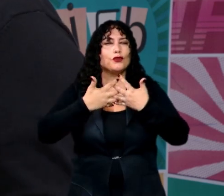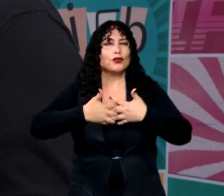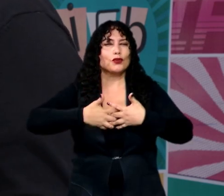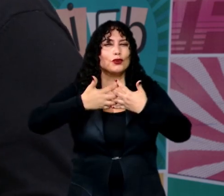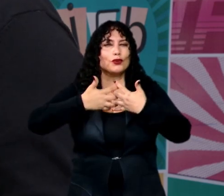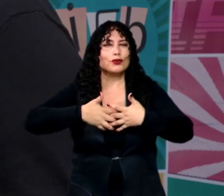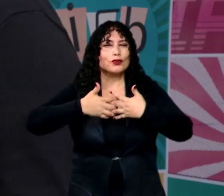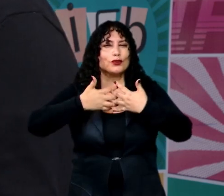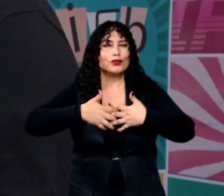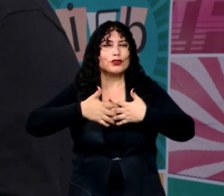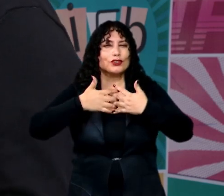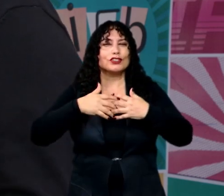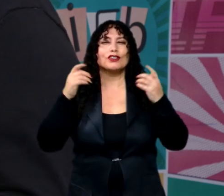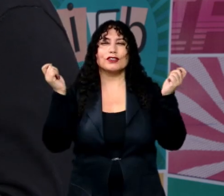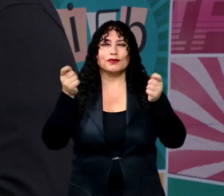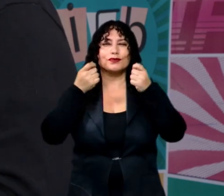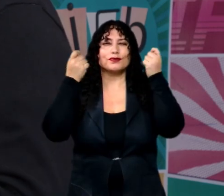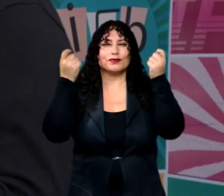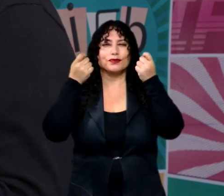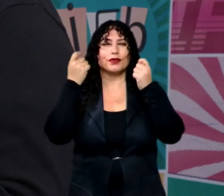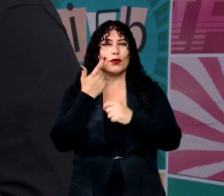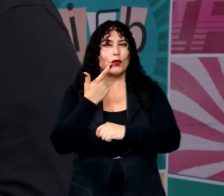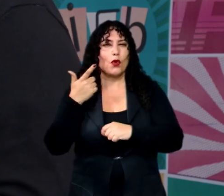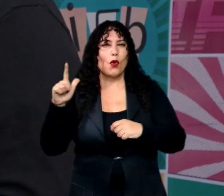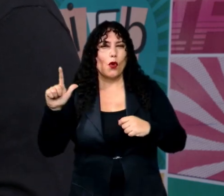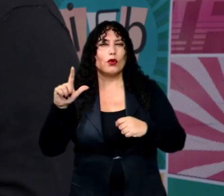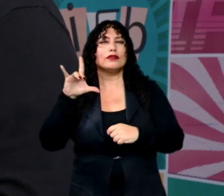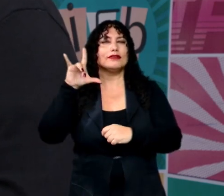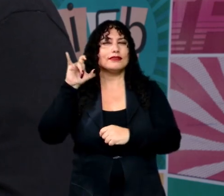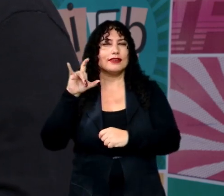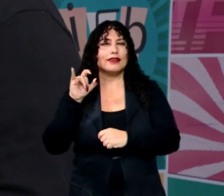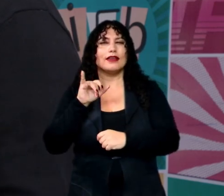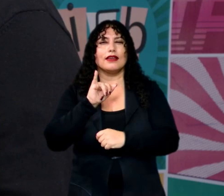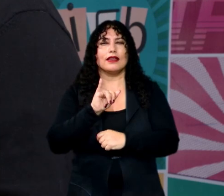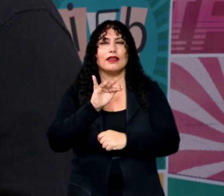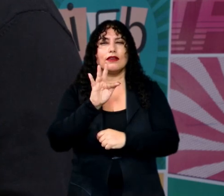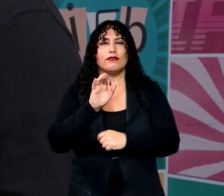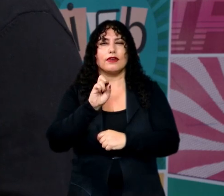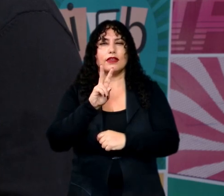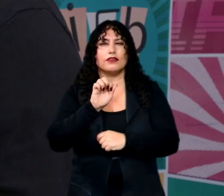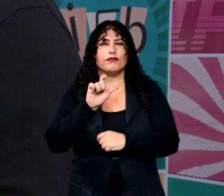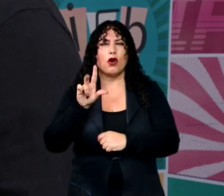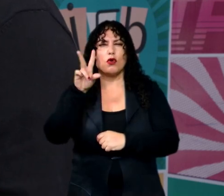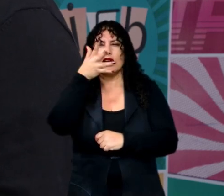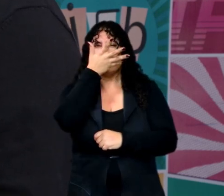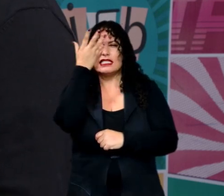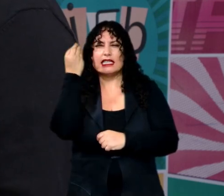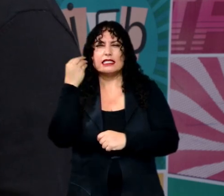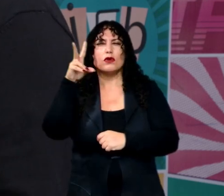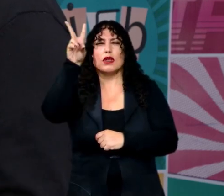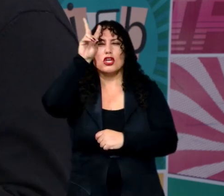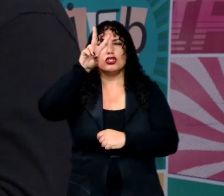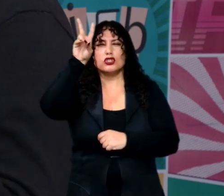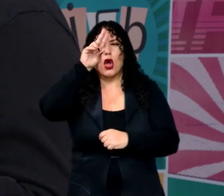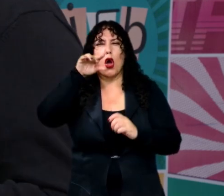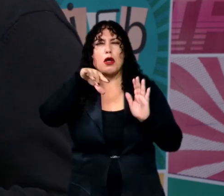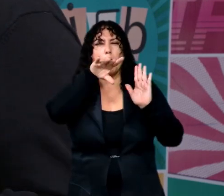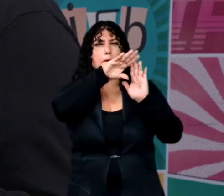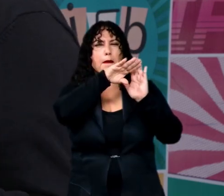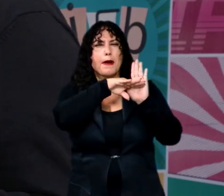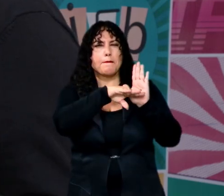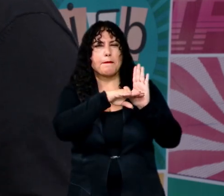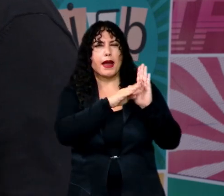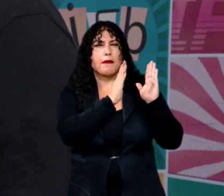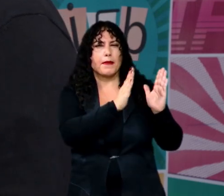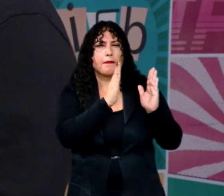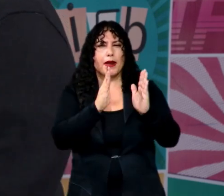funcionando do festival. Tem um outro, que também aí festival, não lembro agora exatamente, que é um histórico de edições, de um período de